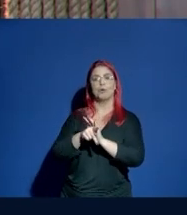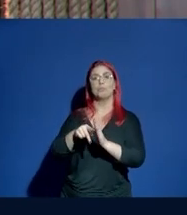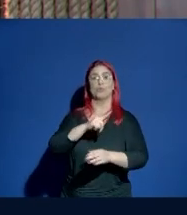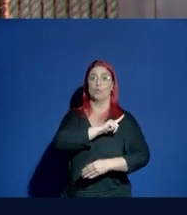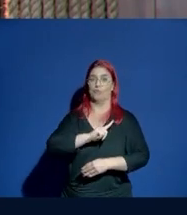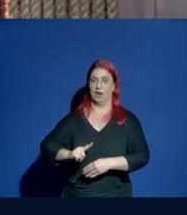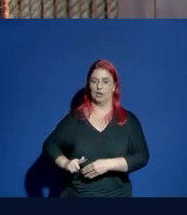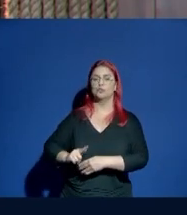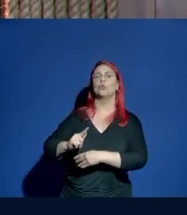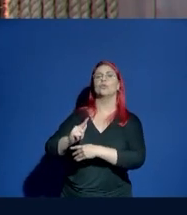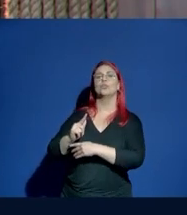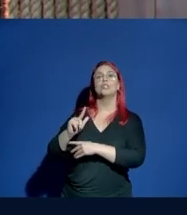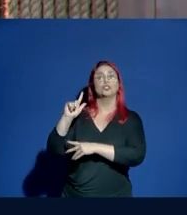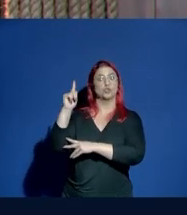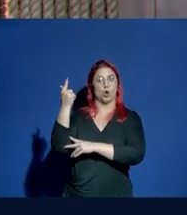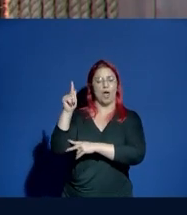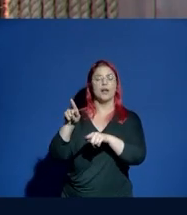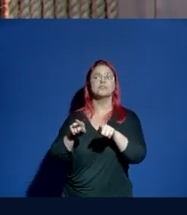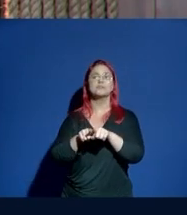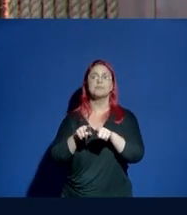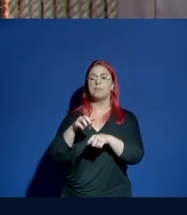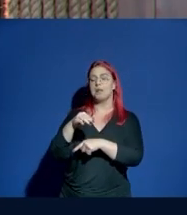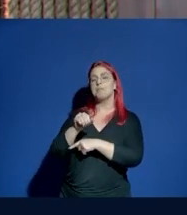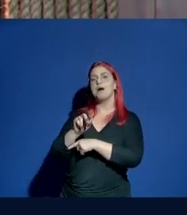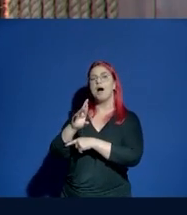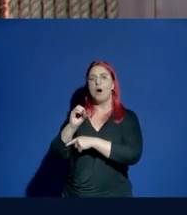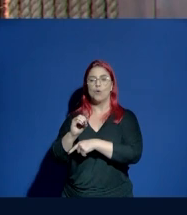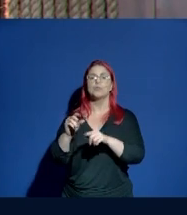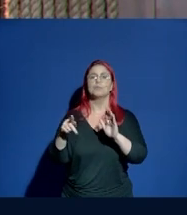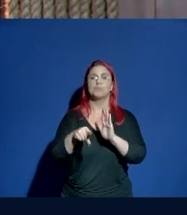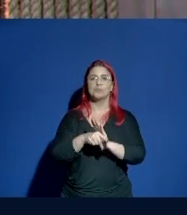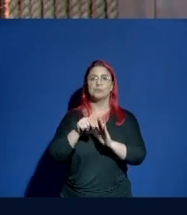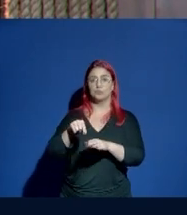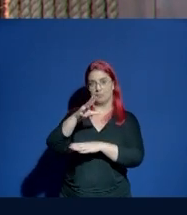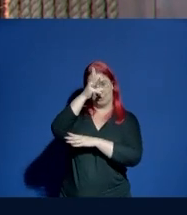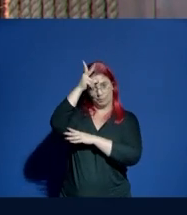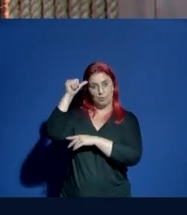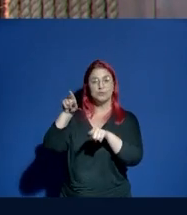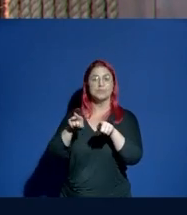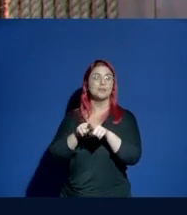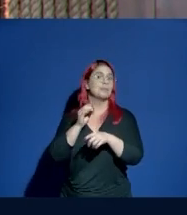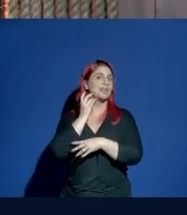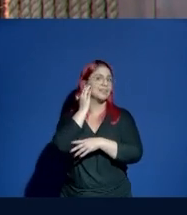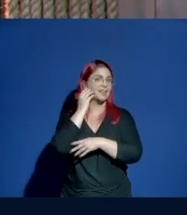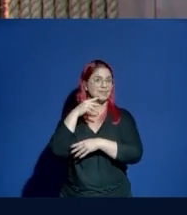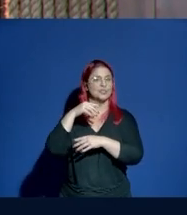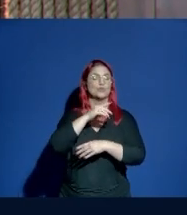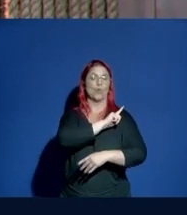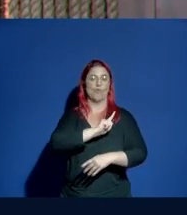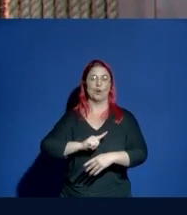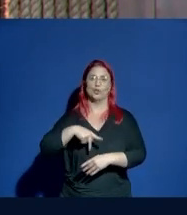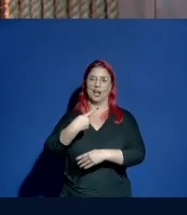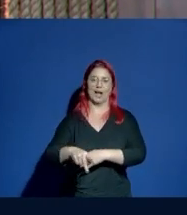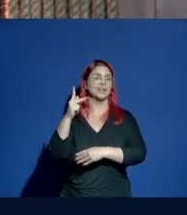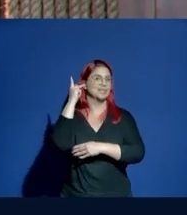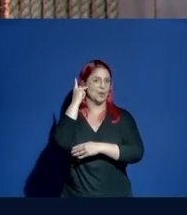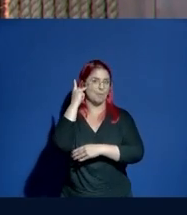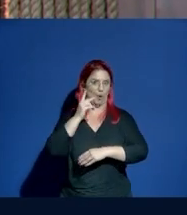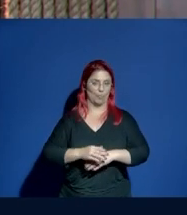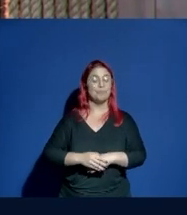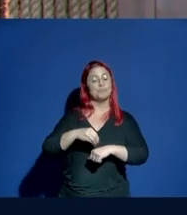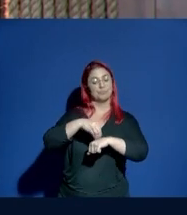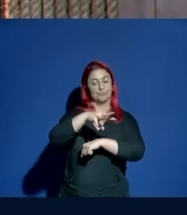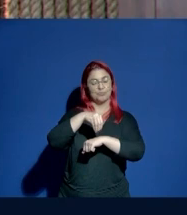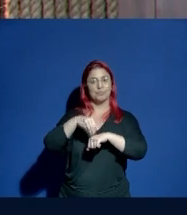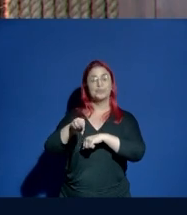Mauro Mendes governador do Mato Grosso e Tarcísio de Freitas governador de São Paulo e para moderar esse painel gostaria de